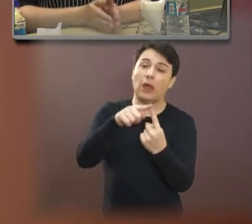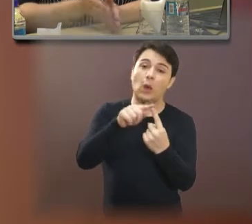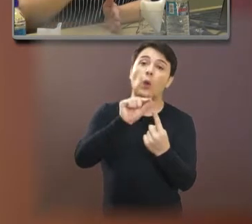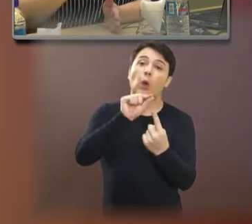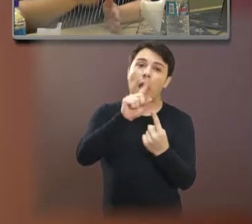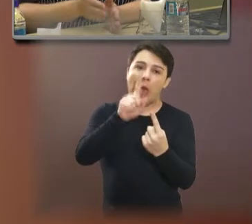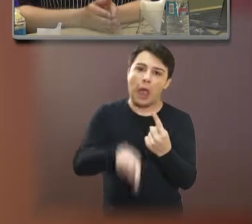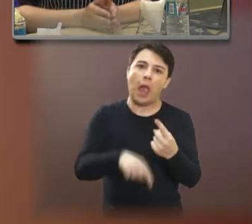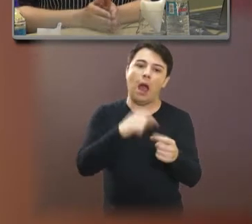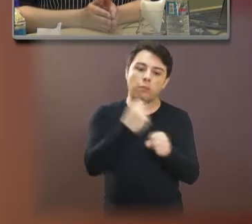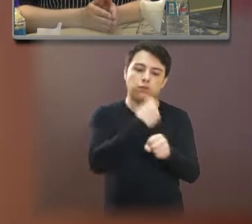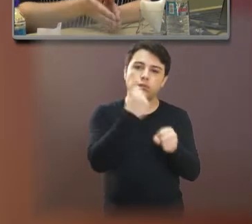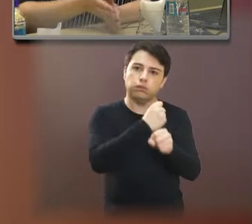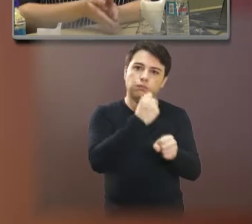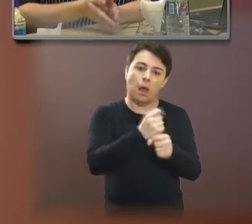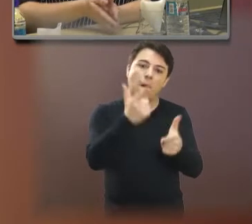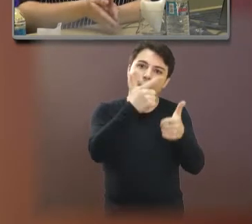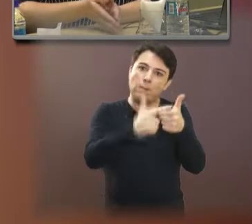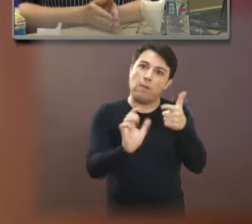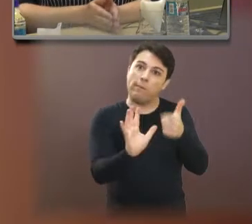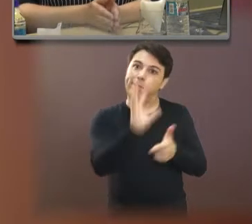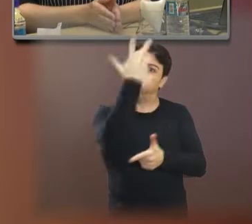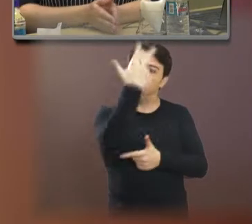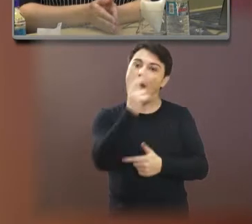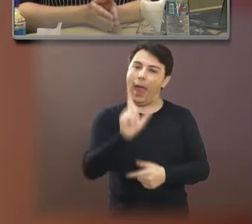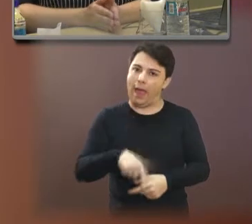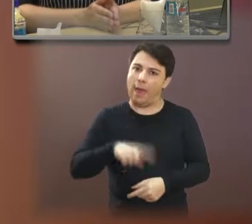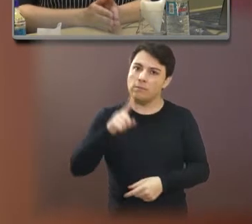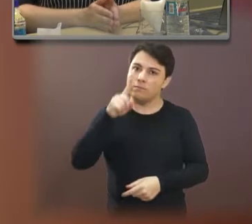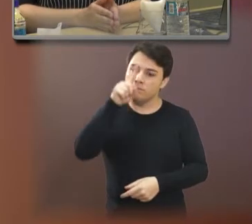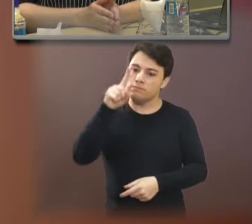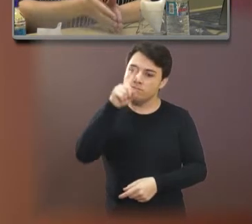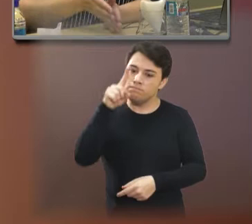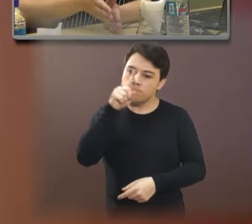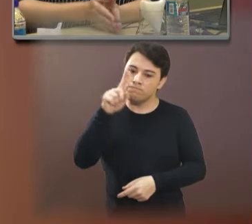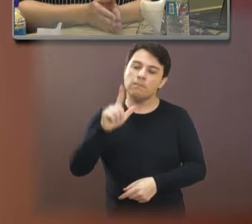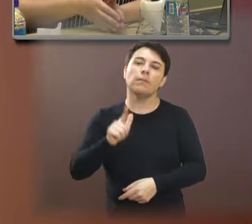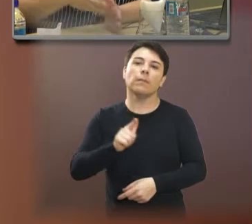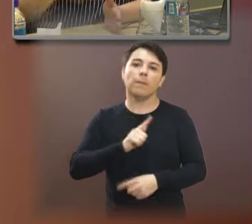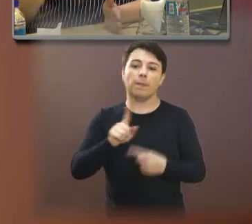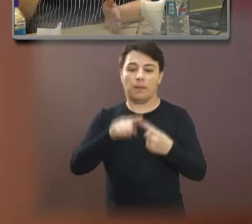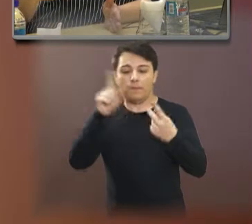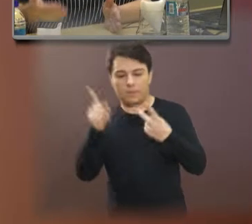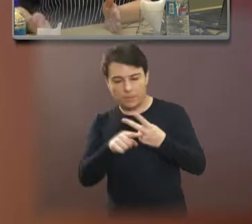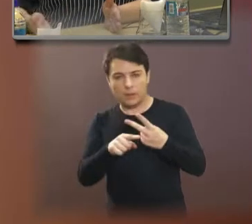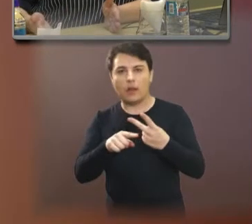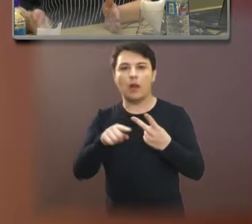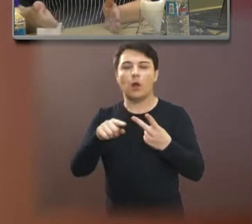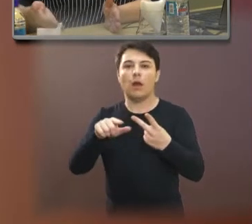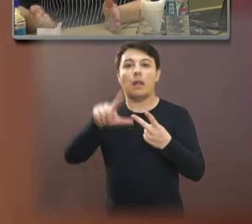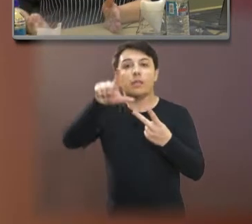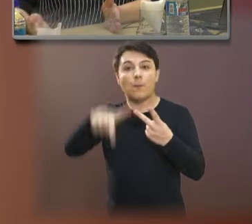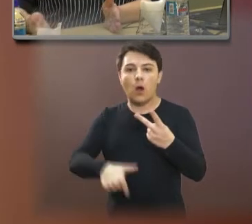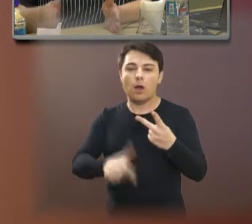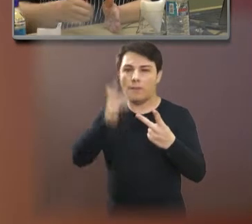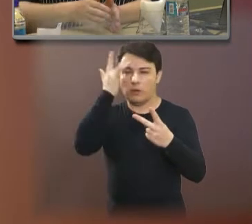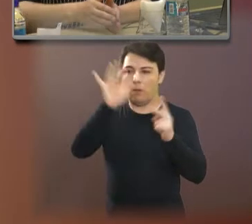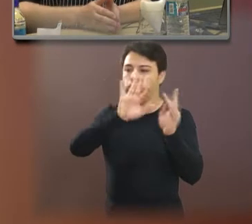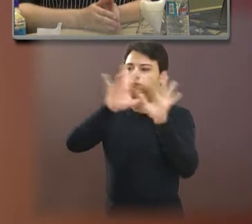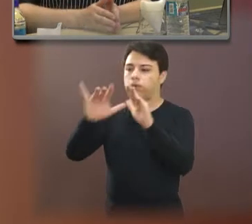isso observado nesse relatório é um problema grave que a gente tem no município hoje, e problema